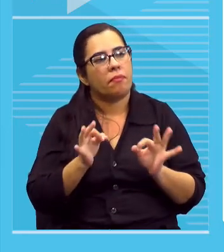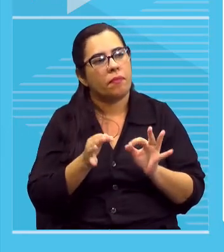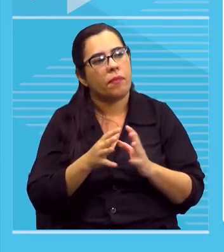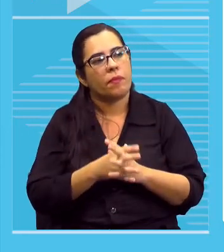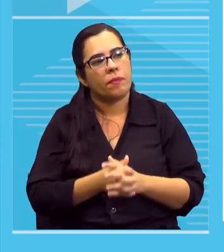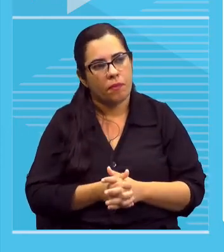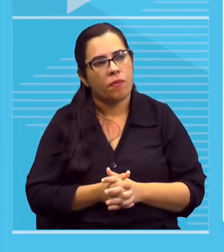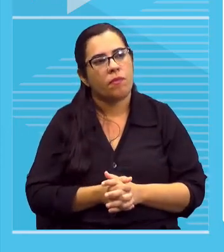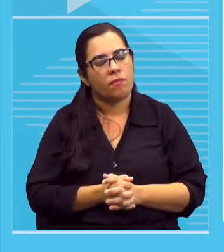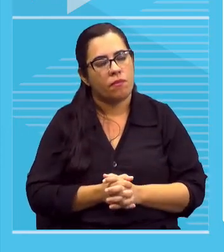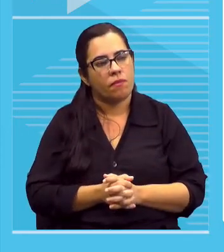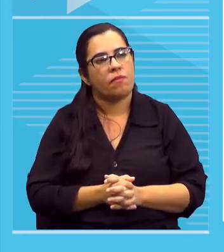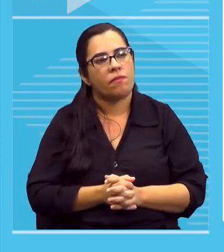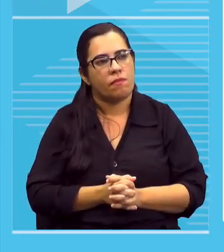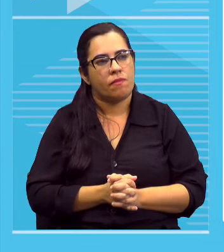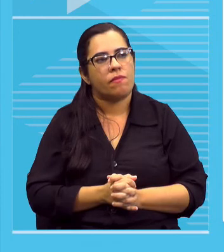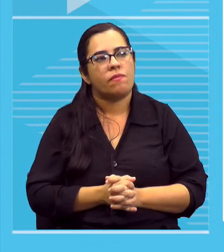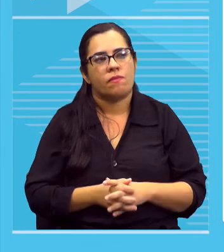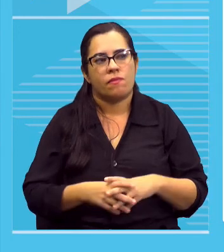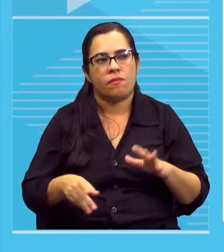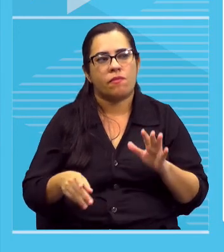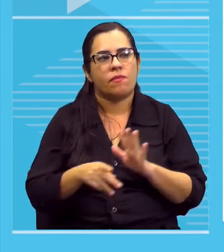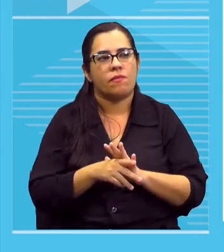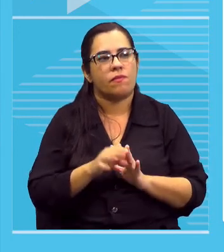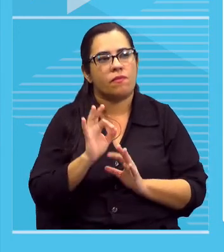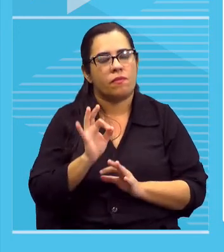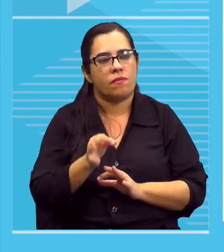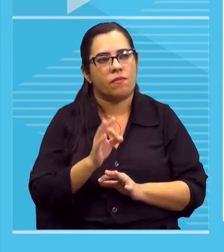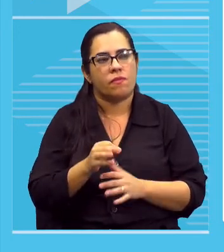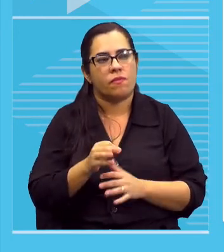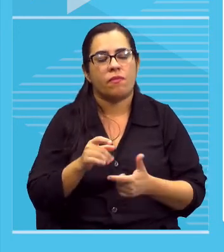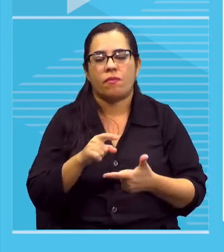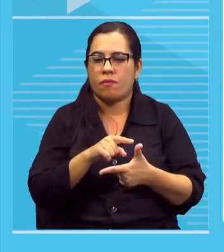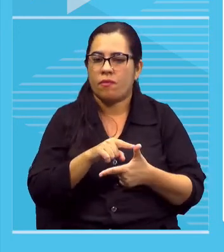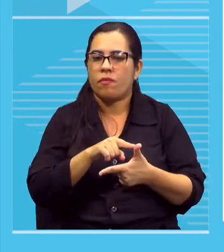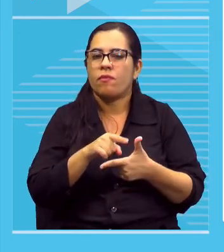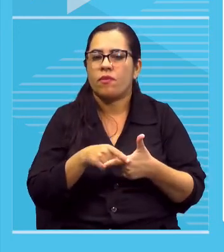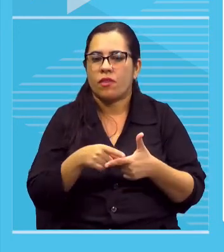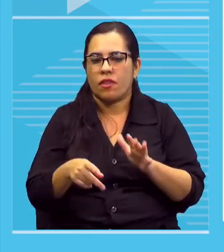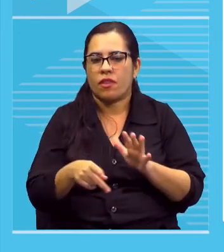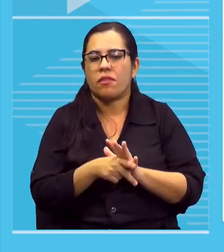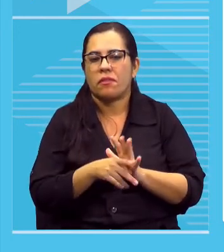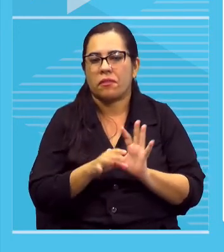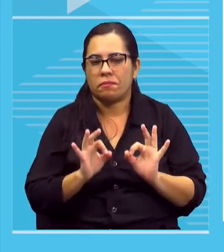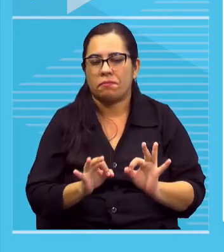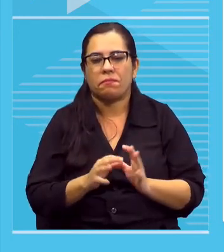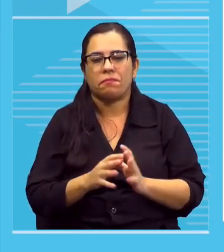2x né dobro do ângulo A tenciono